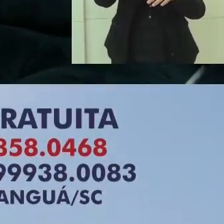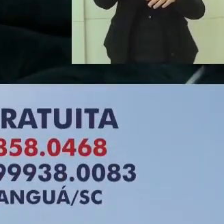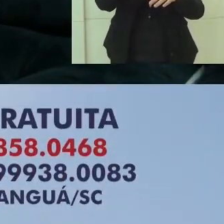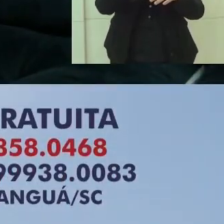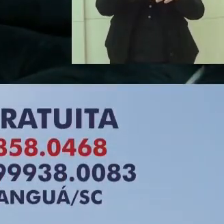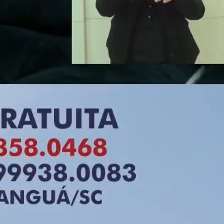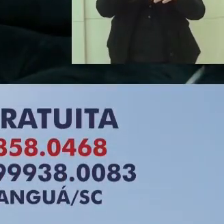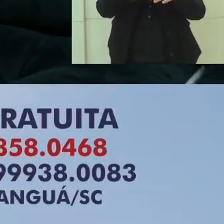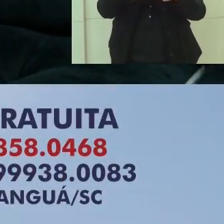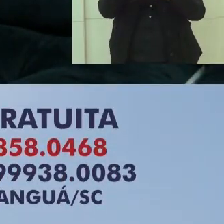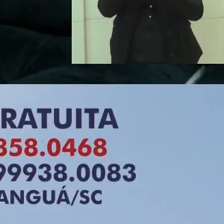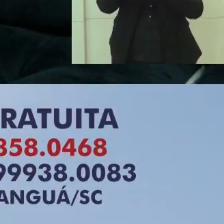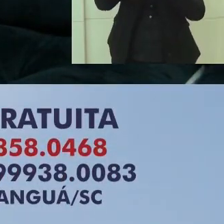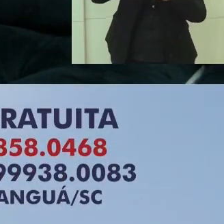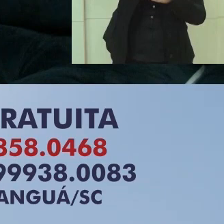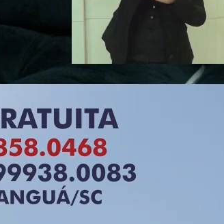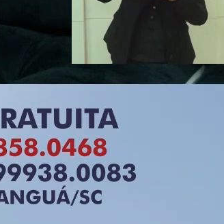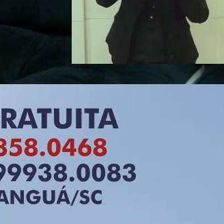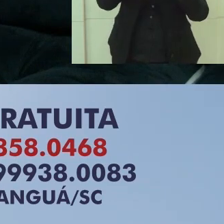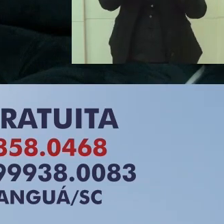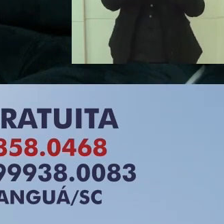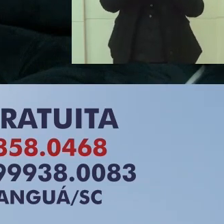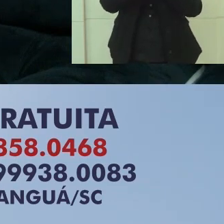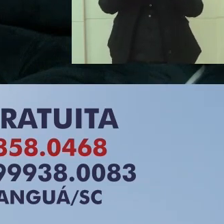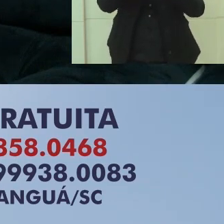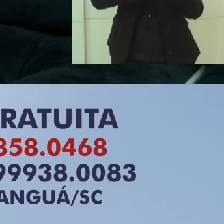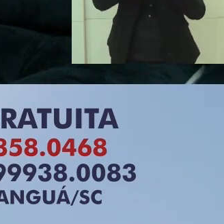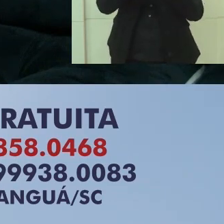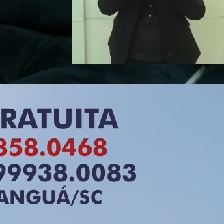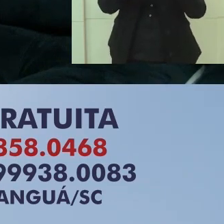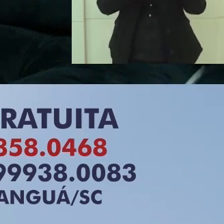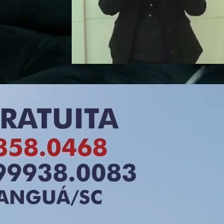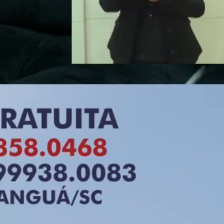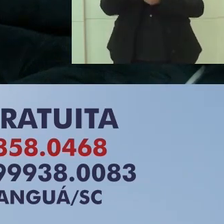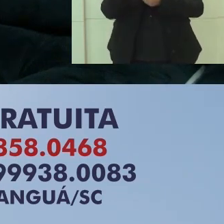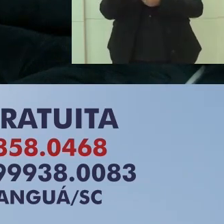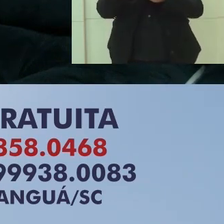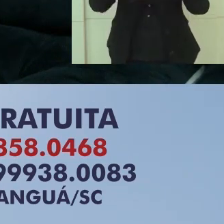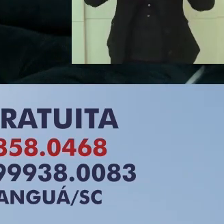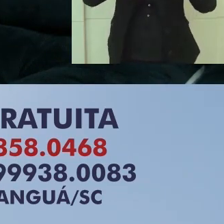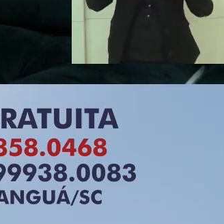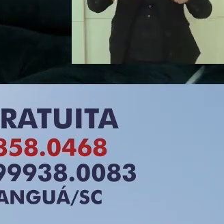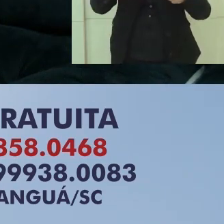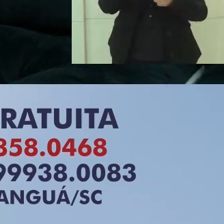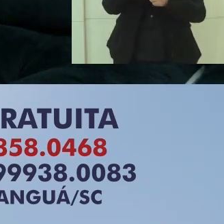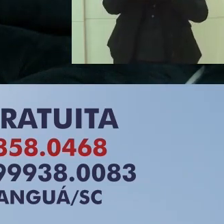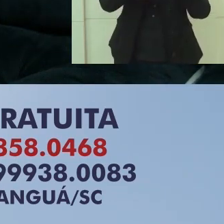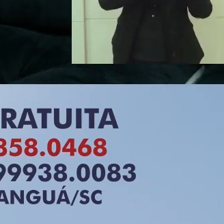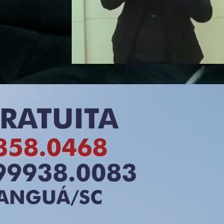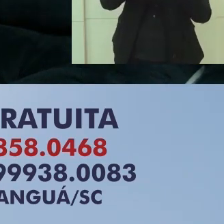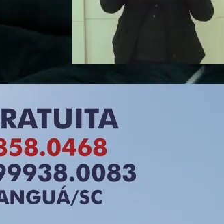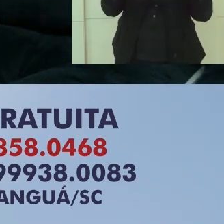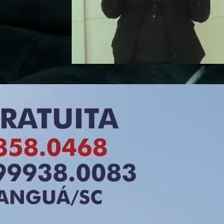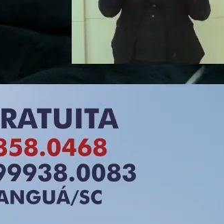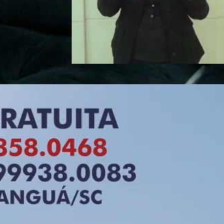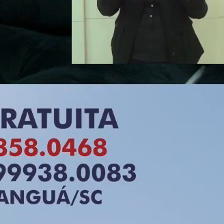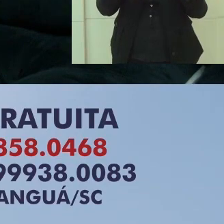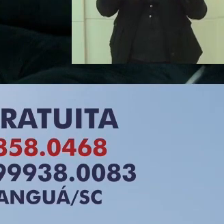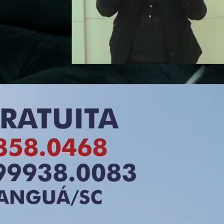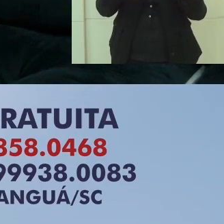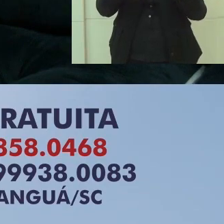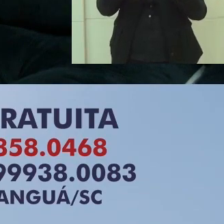própria, gente vai lá buscar pelo menos uma vez por semana. Então, a gente precisava muito de um transporte que também não